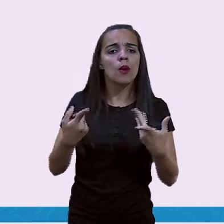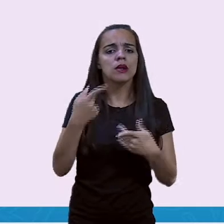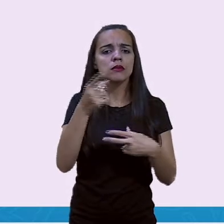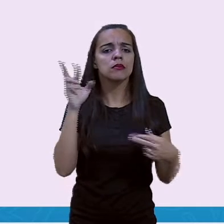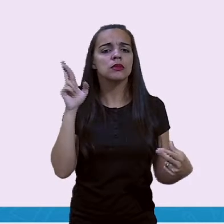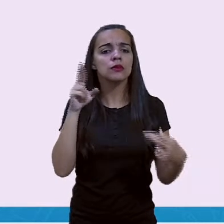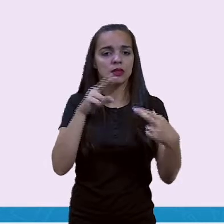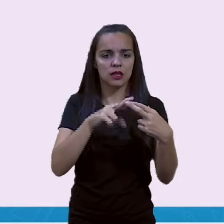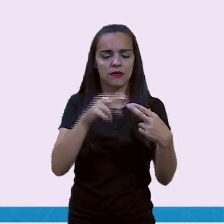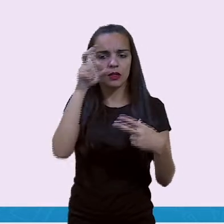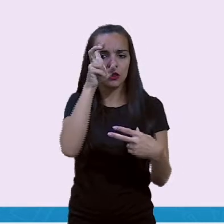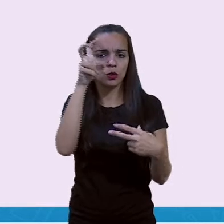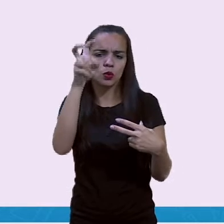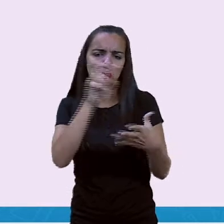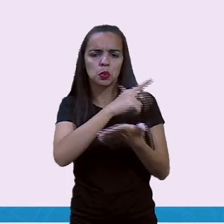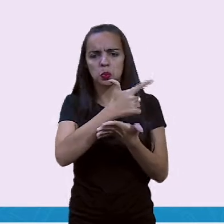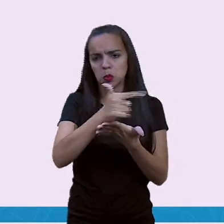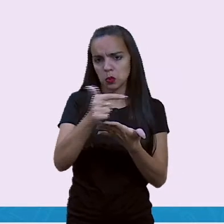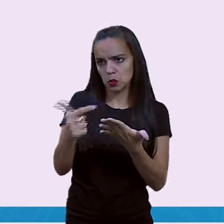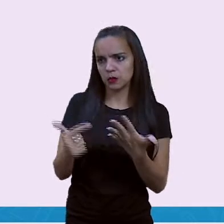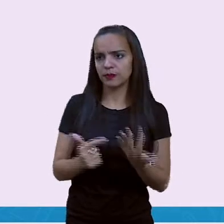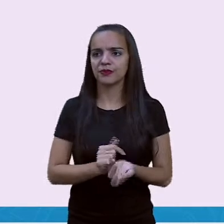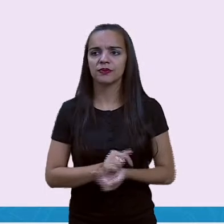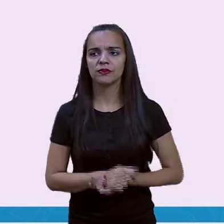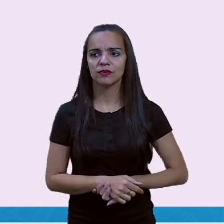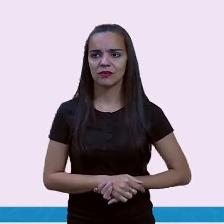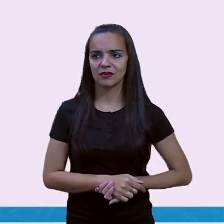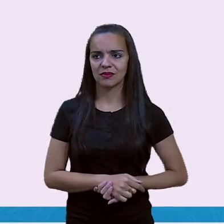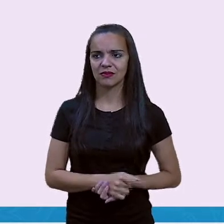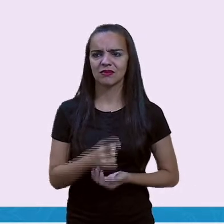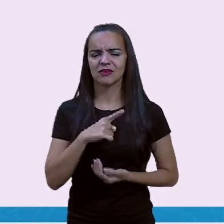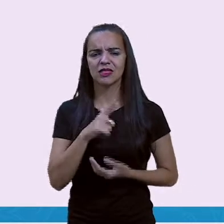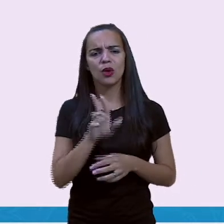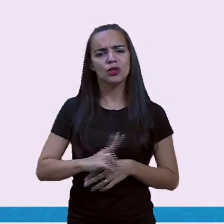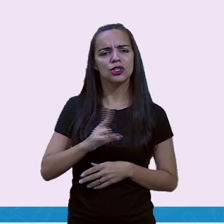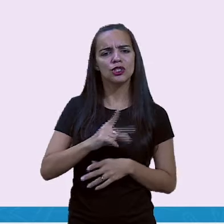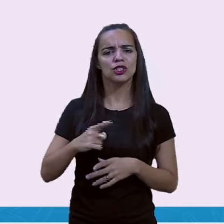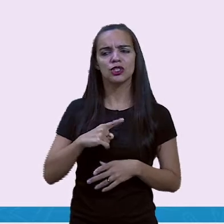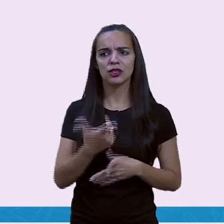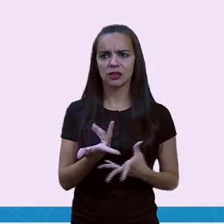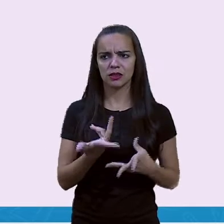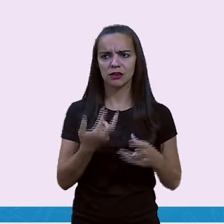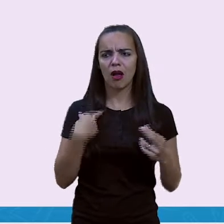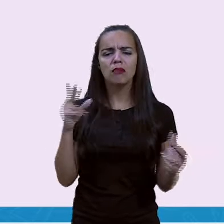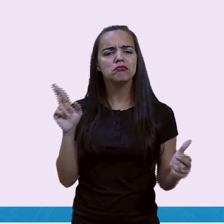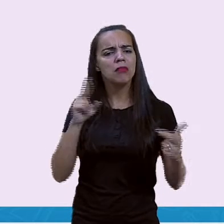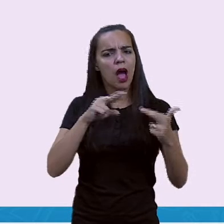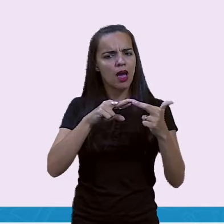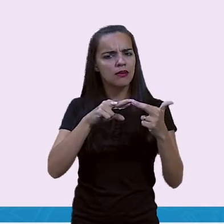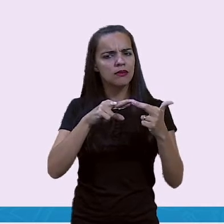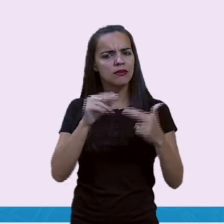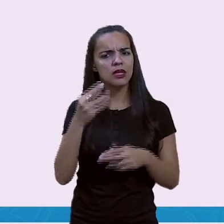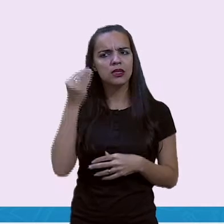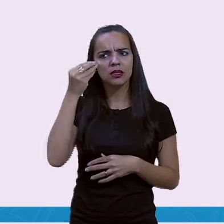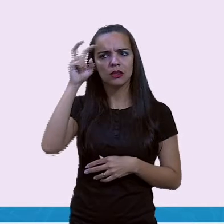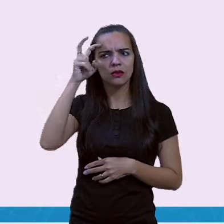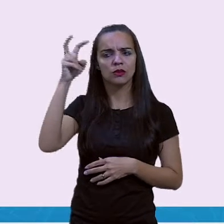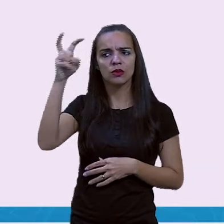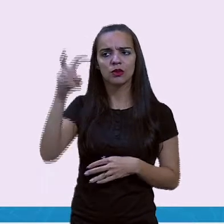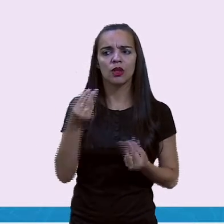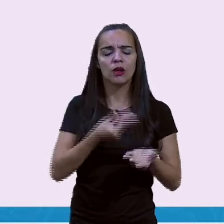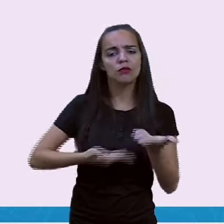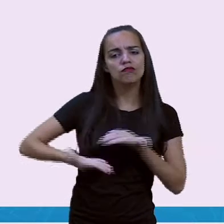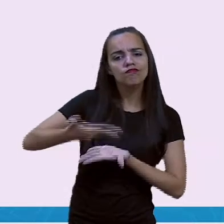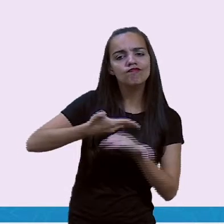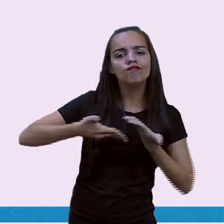ainda vamos viver. Quais são as nossas referências culturais? Tudo isso,